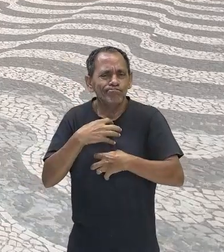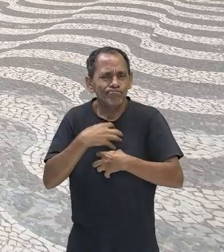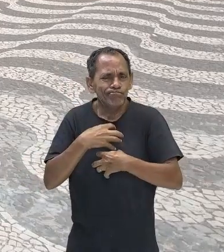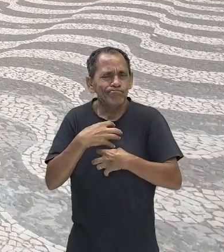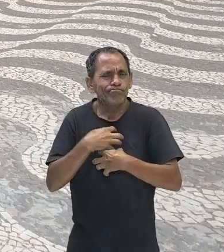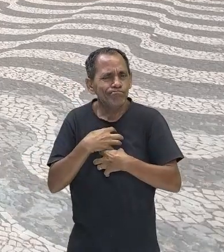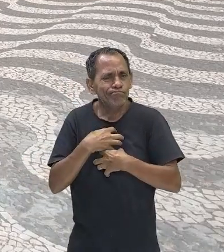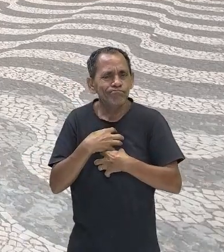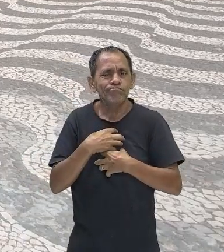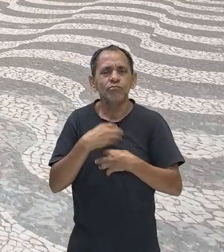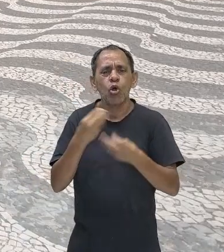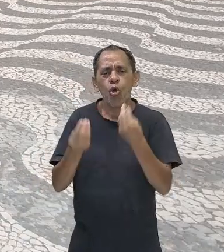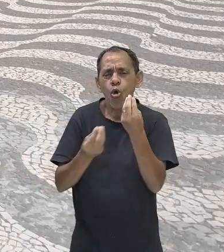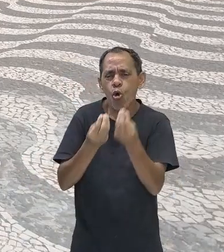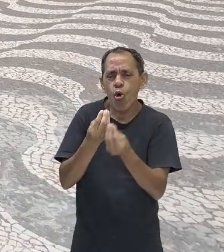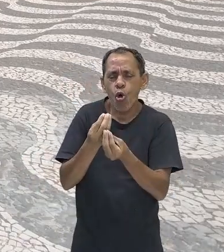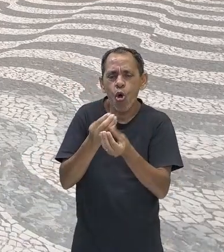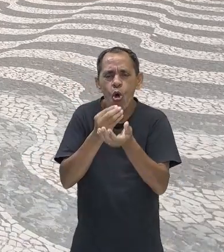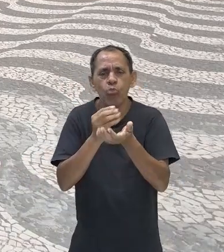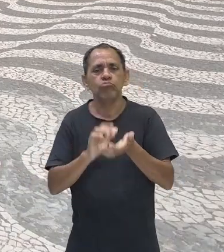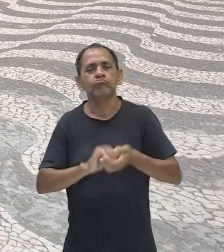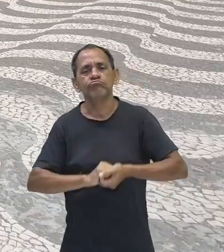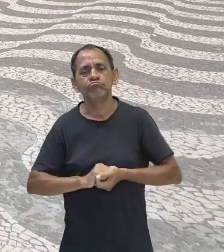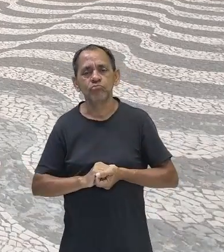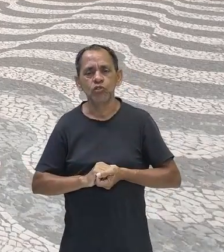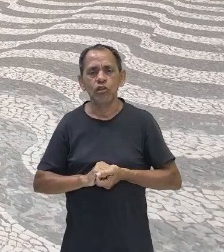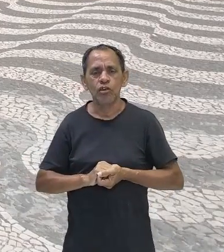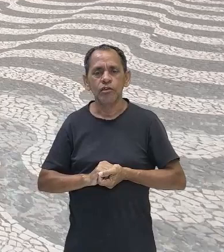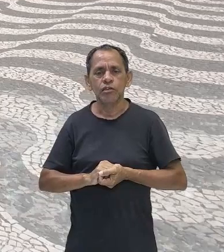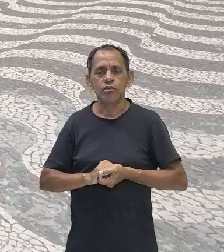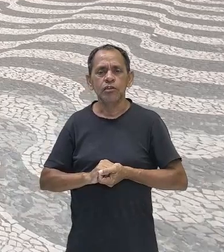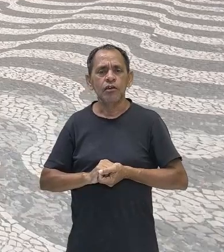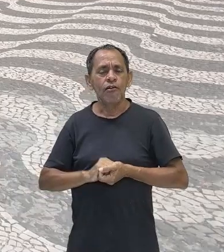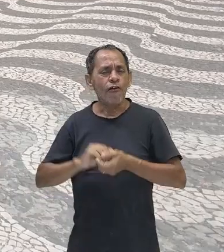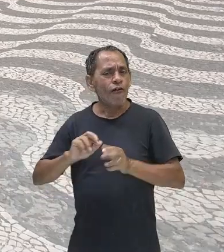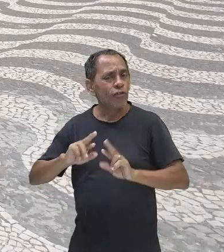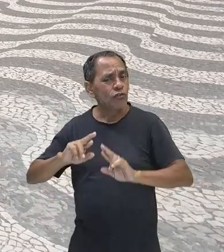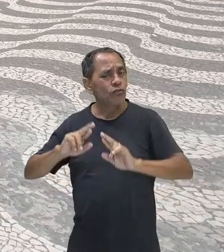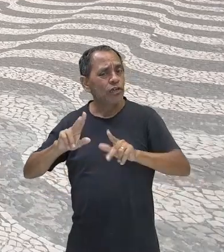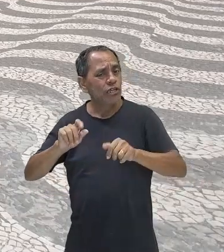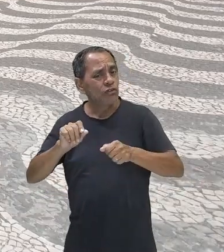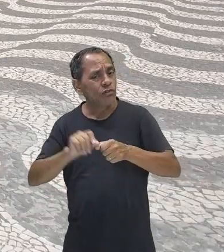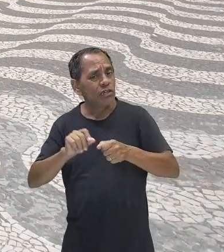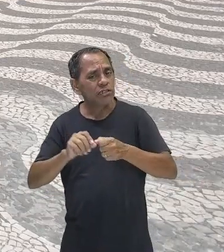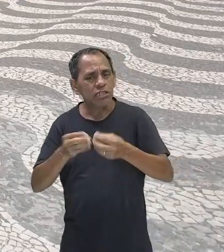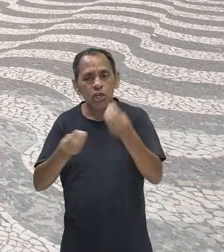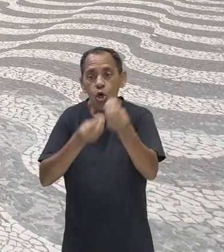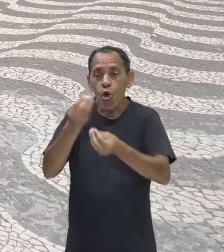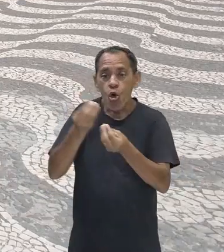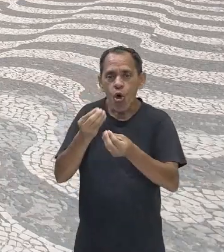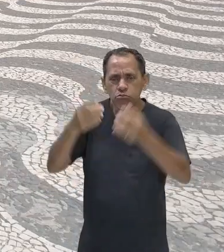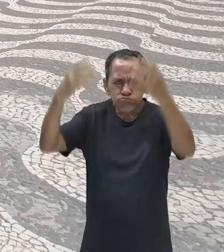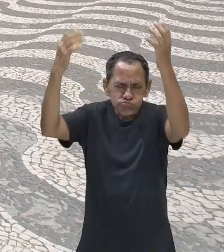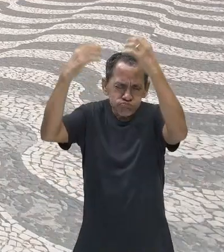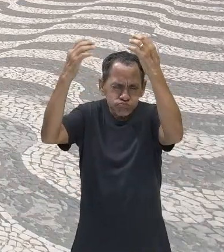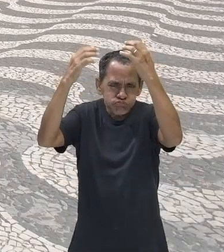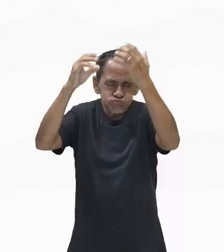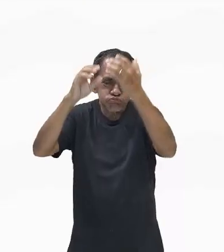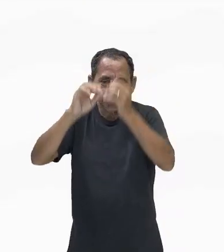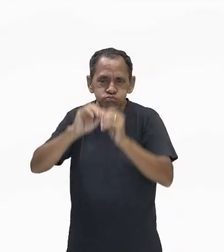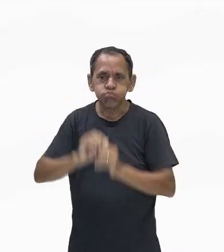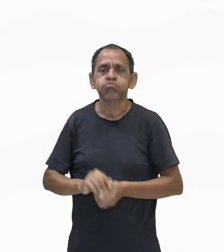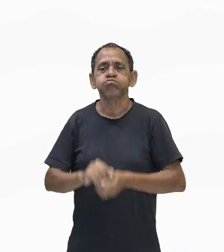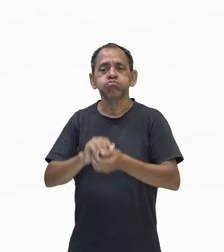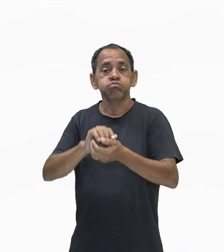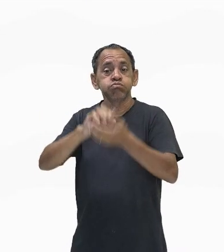como é que eu posso limpar esse sal? Como é que eu posso fazer com que essa chuva vá embora? Né? Então, vamos ver aqui